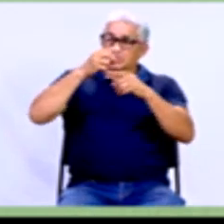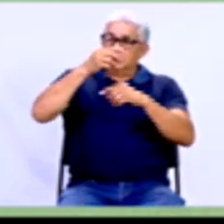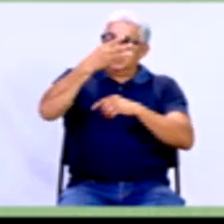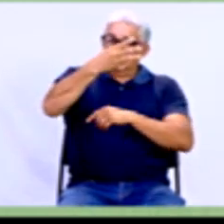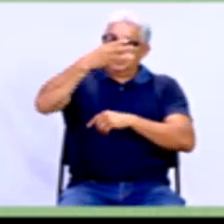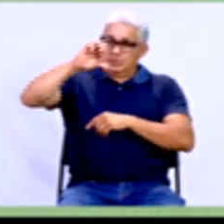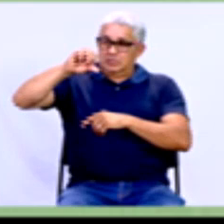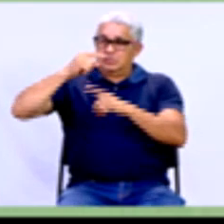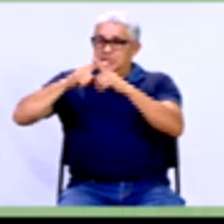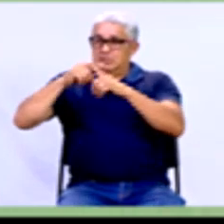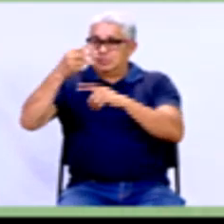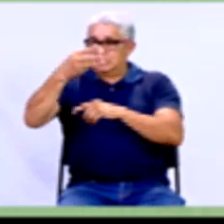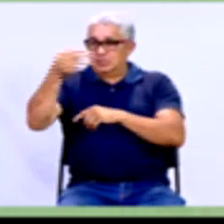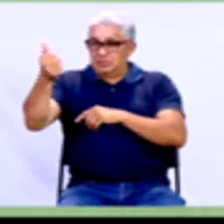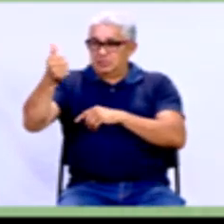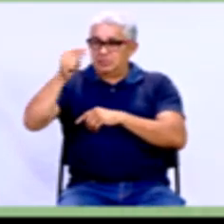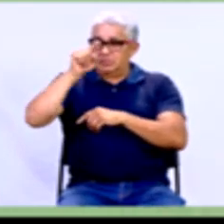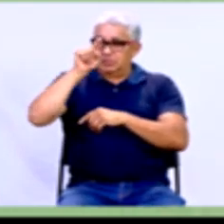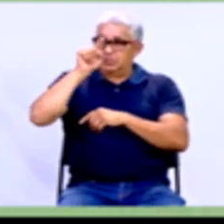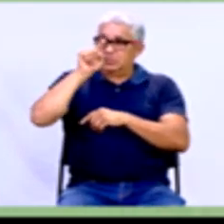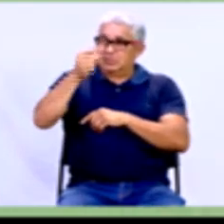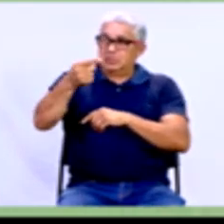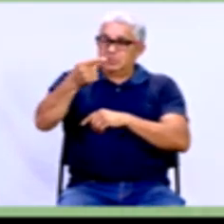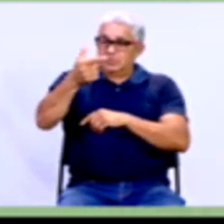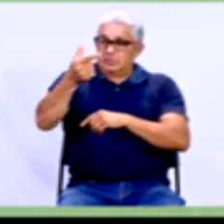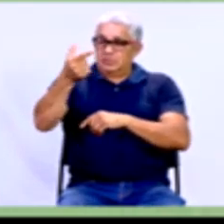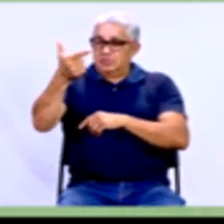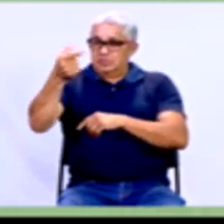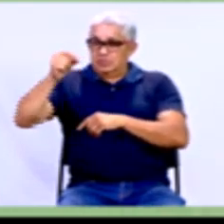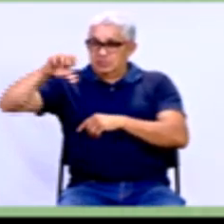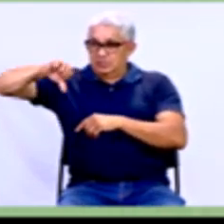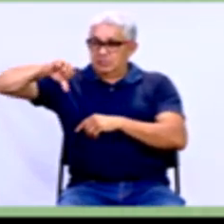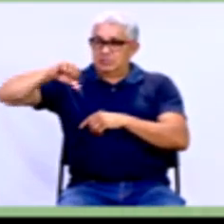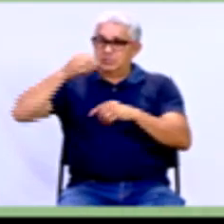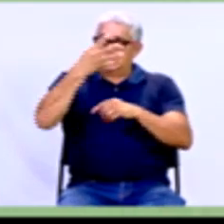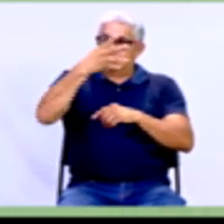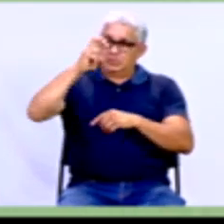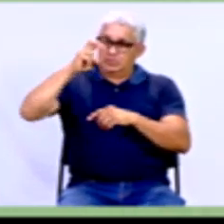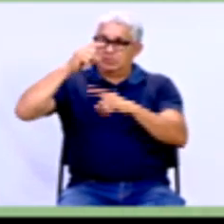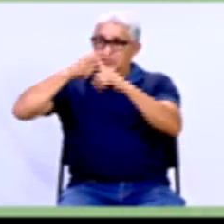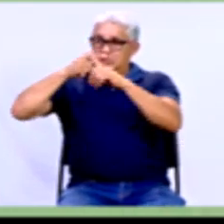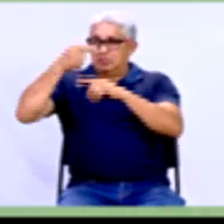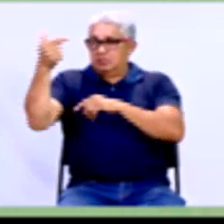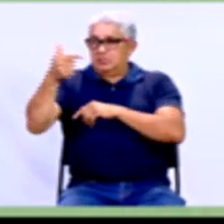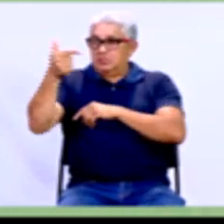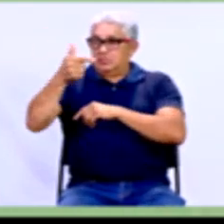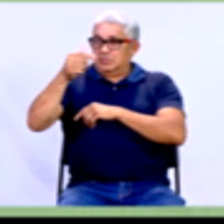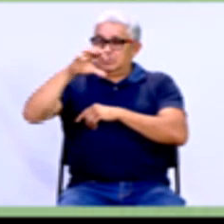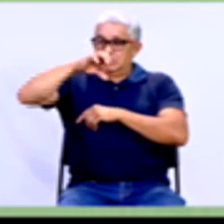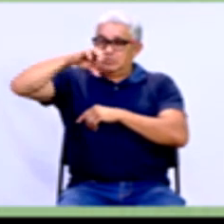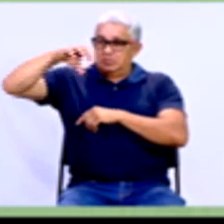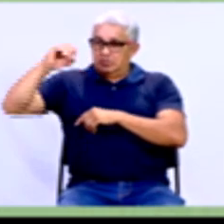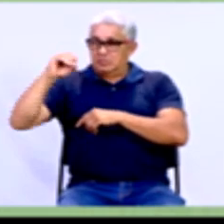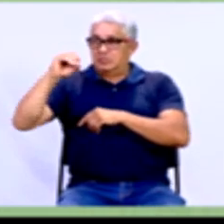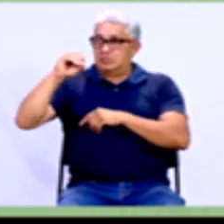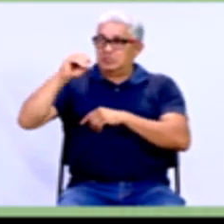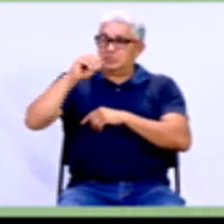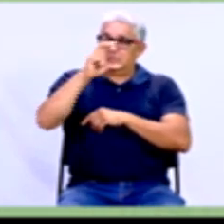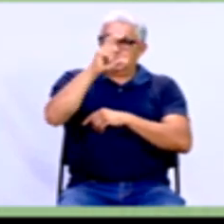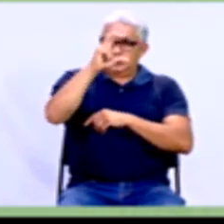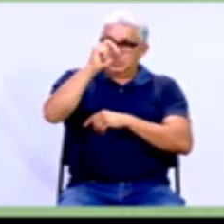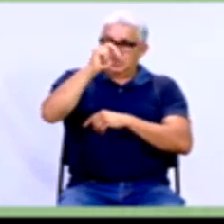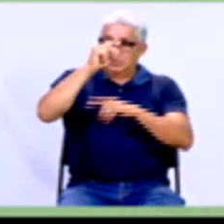vezes 31, 1209. E 45 vezes 22, que é 990. E 50